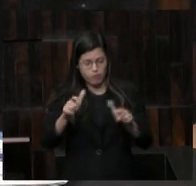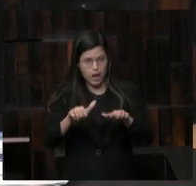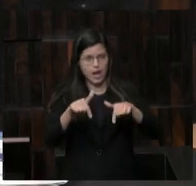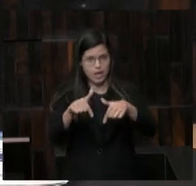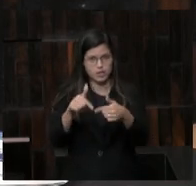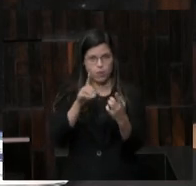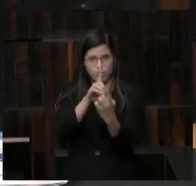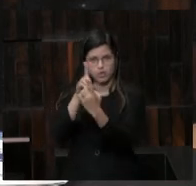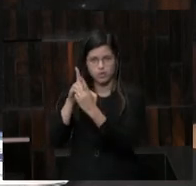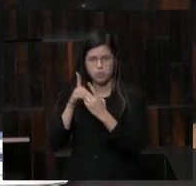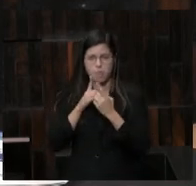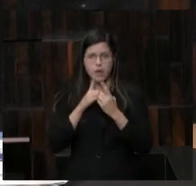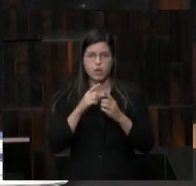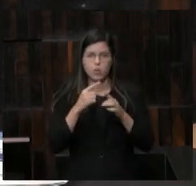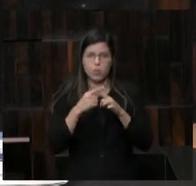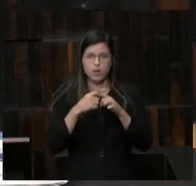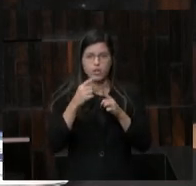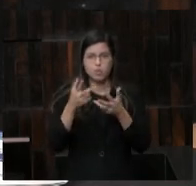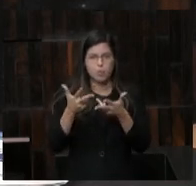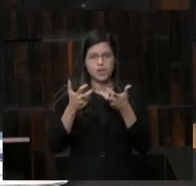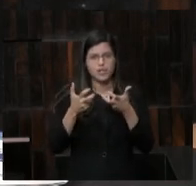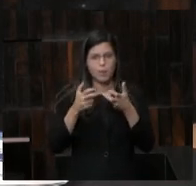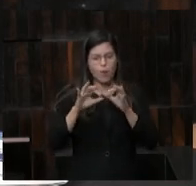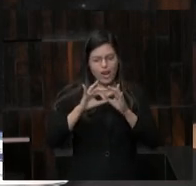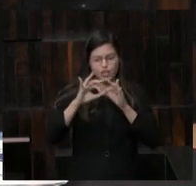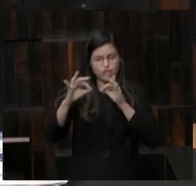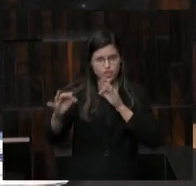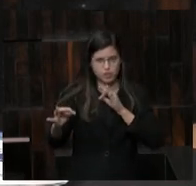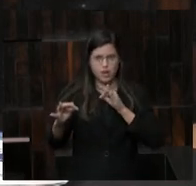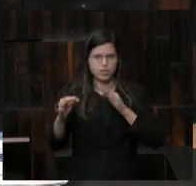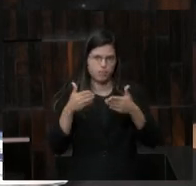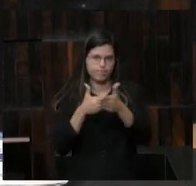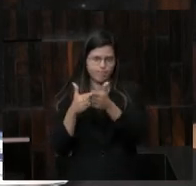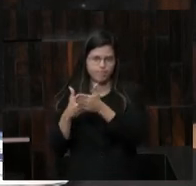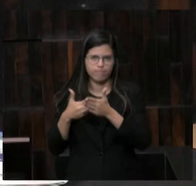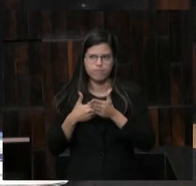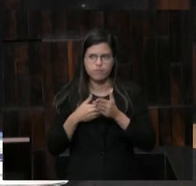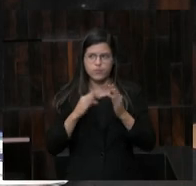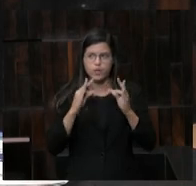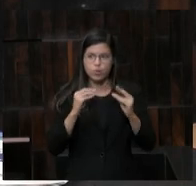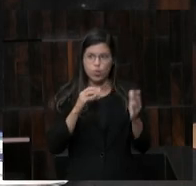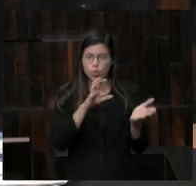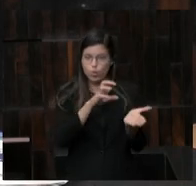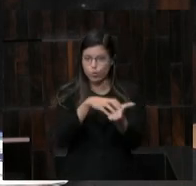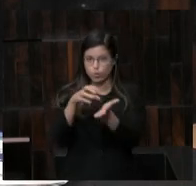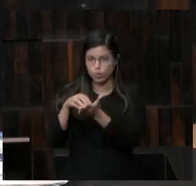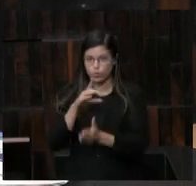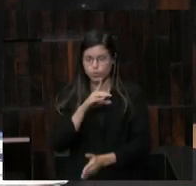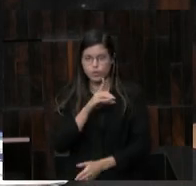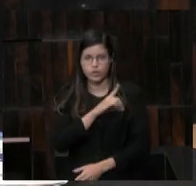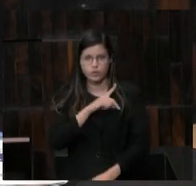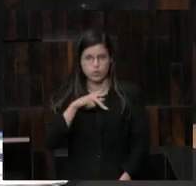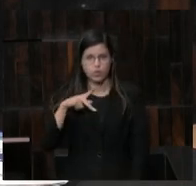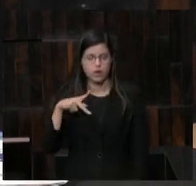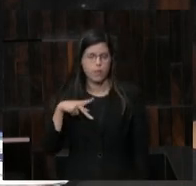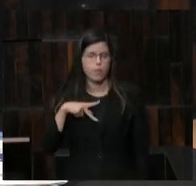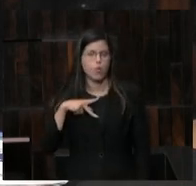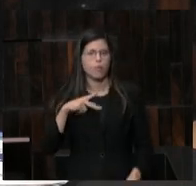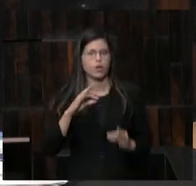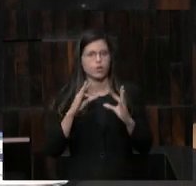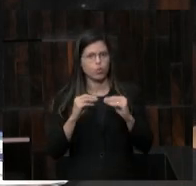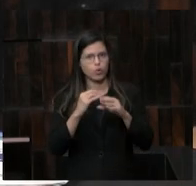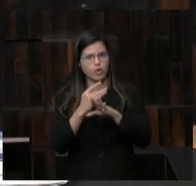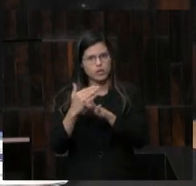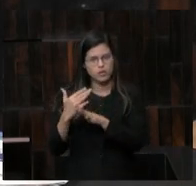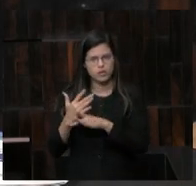deslocamento era uma barreira. Além do núcleo, aqui todos os núcleos da Defensoria Pública, em todos os municípios, podem atender